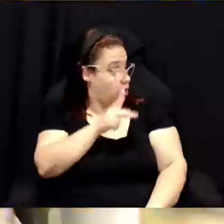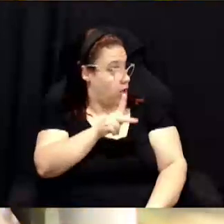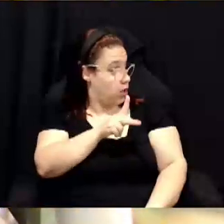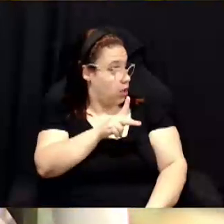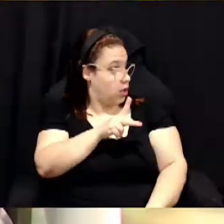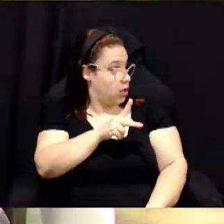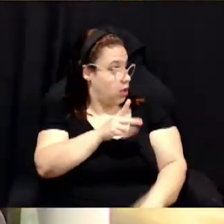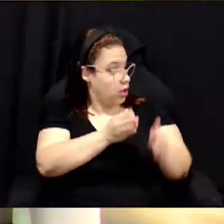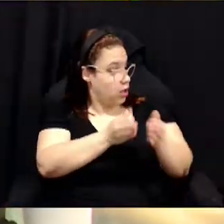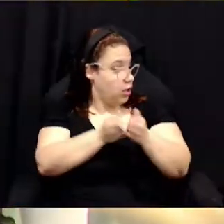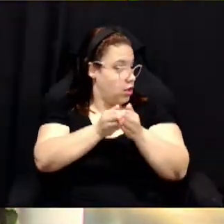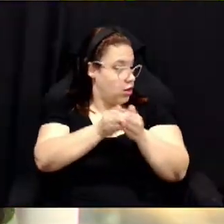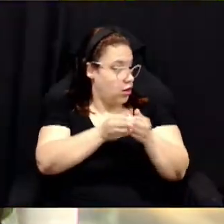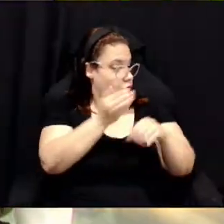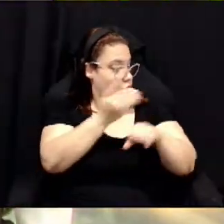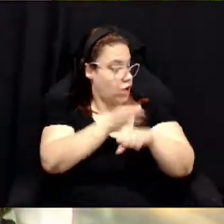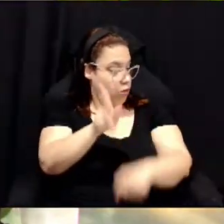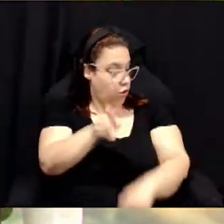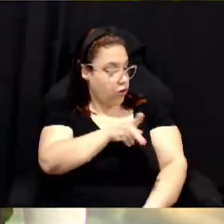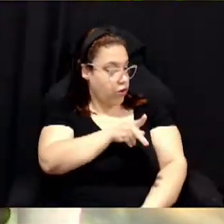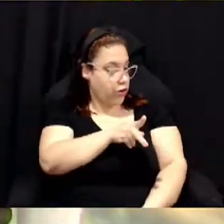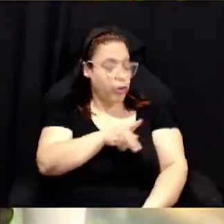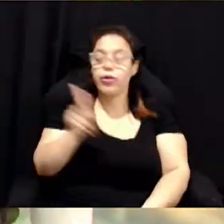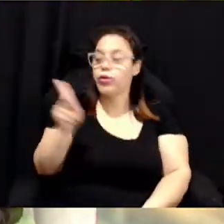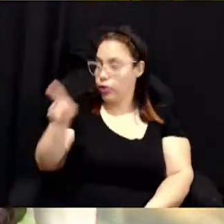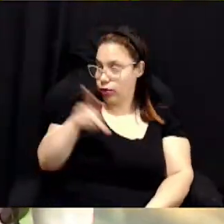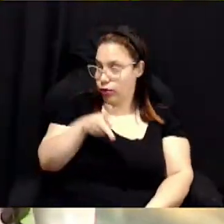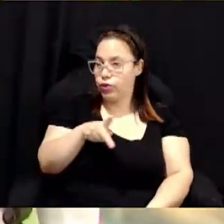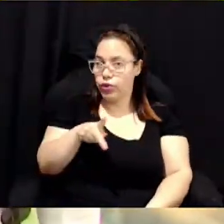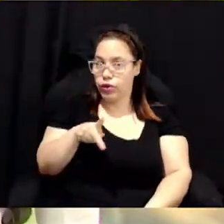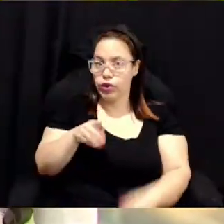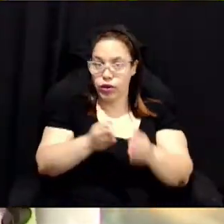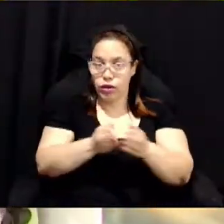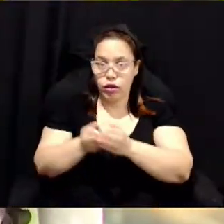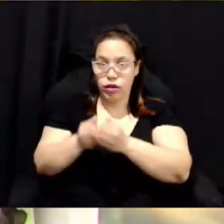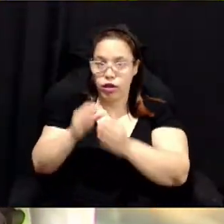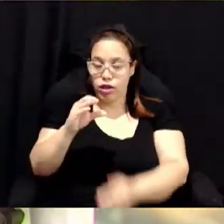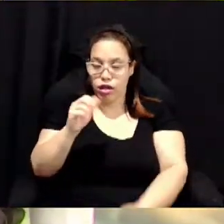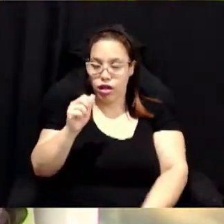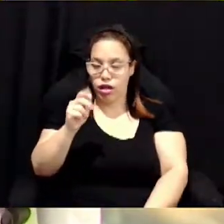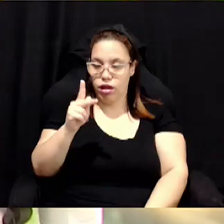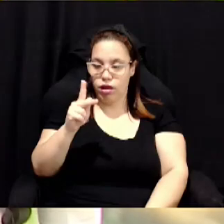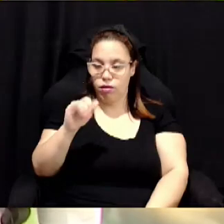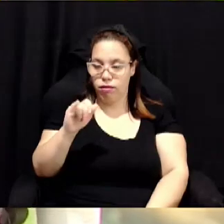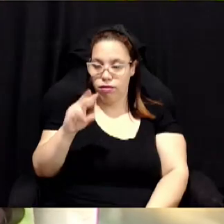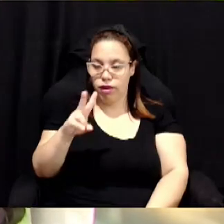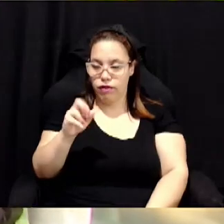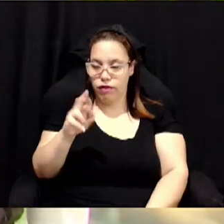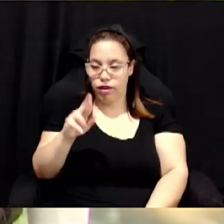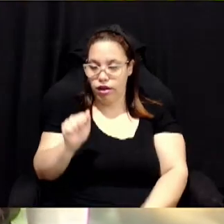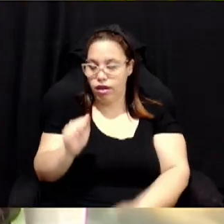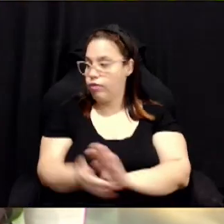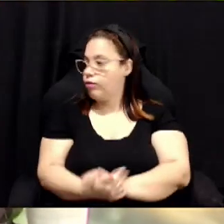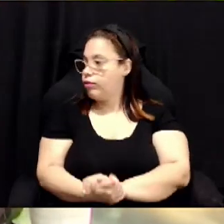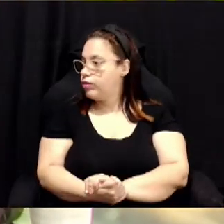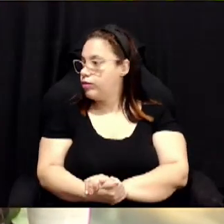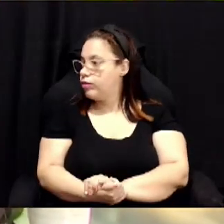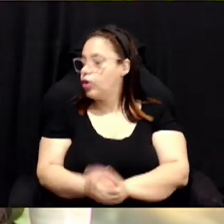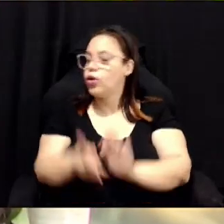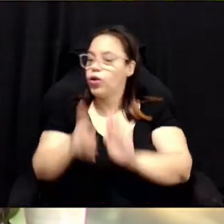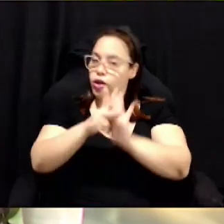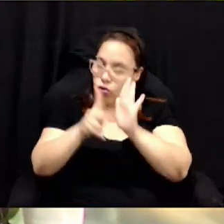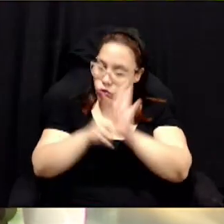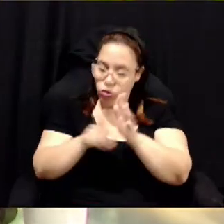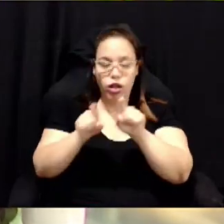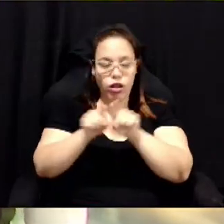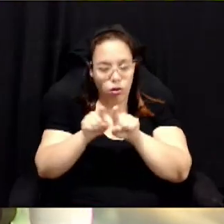instrutor de canoagem, é isso? Isso, eu sou instrutor de canoagem aqui no Capivara, né? E a gente tem alguns projetos também, que são